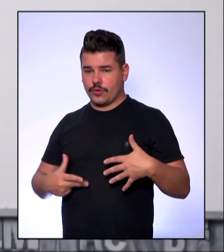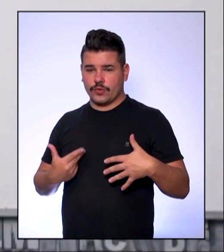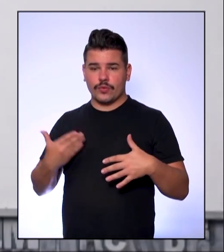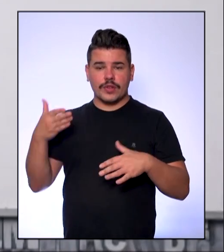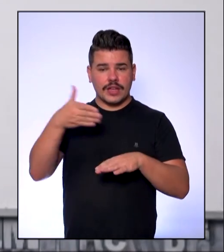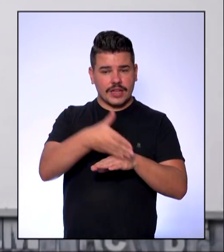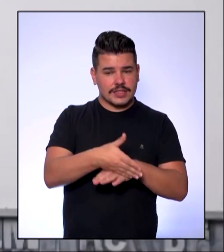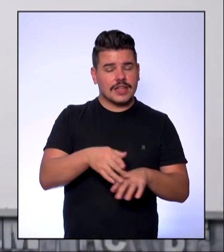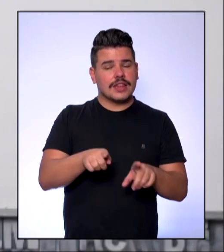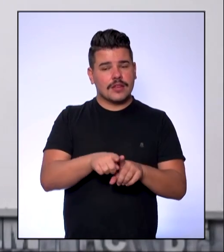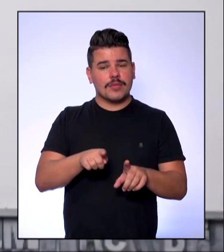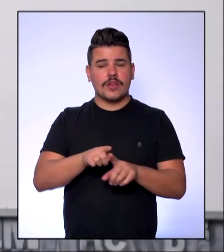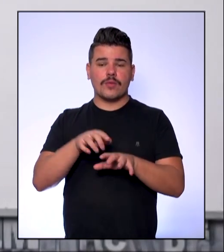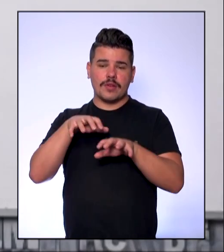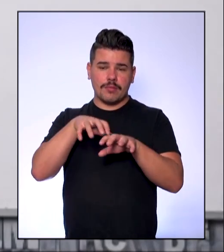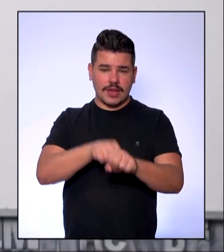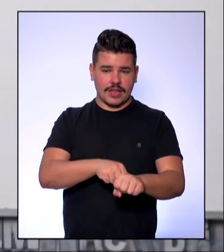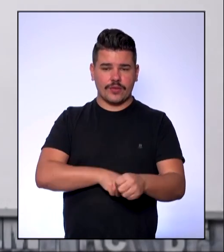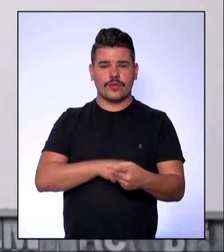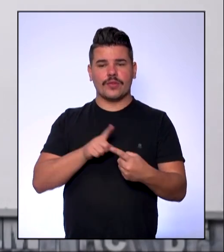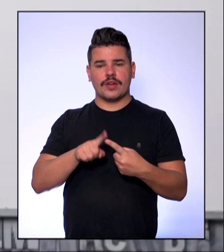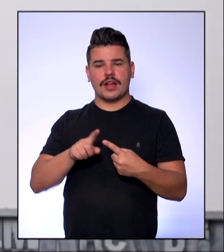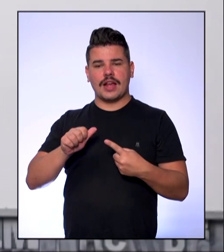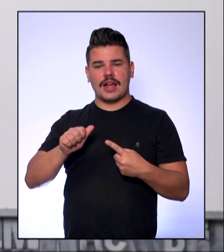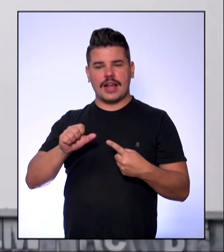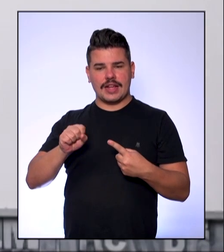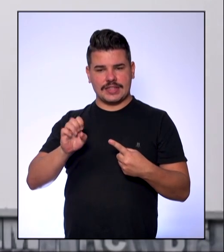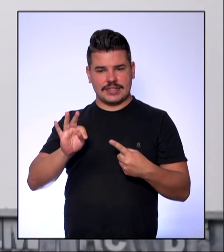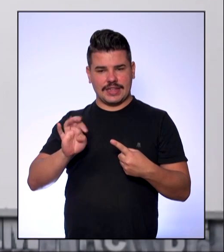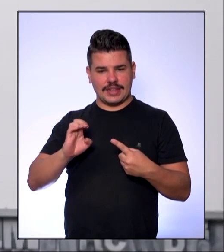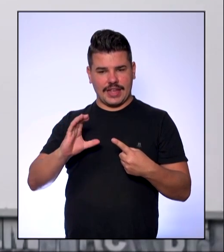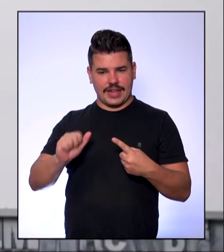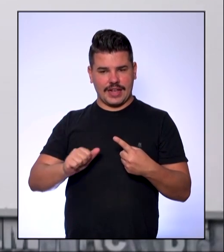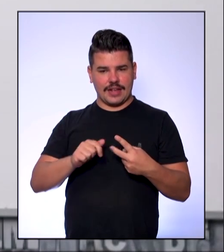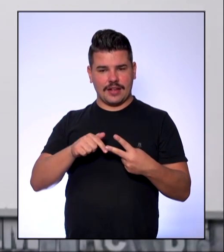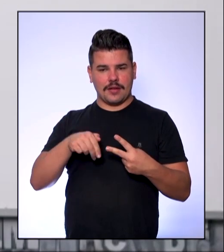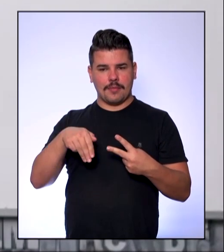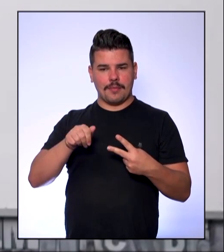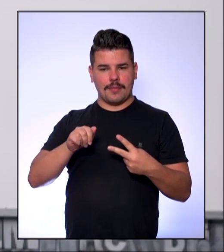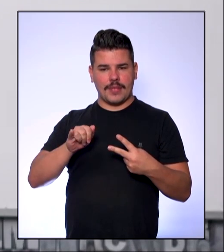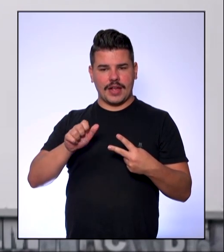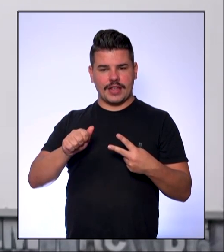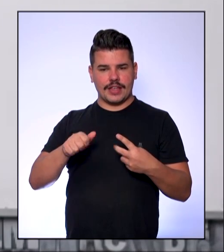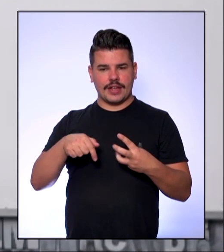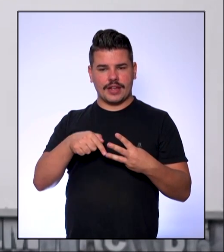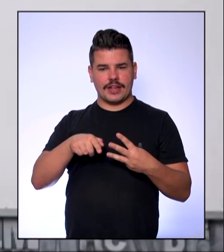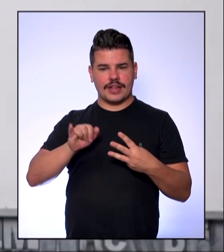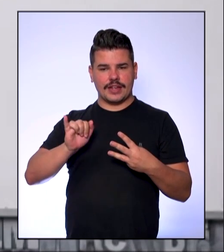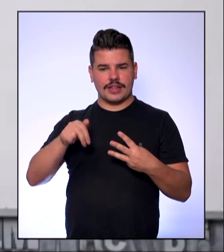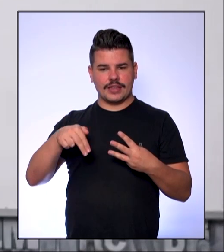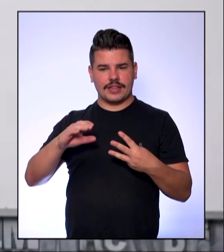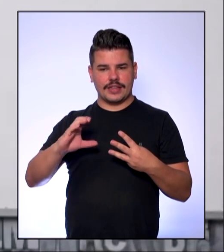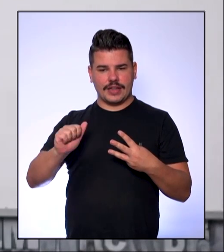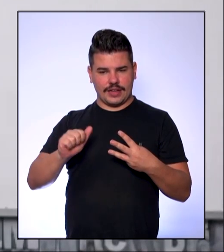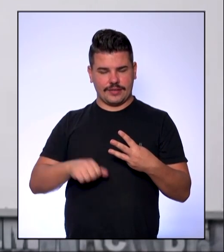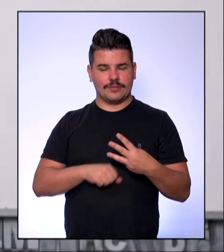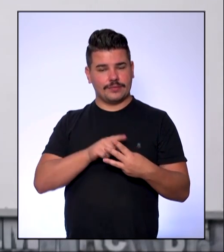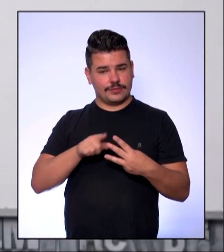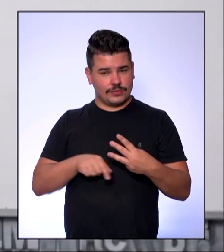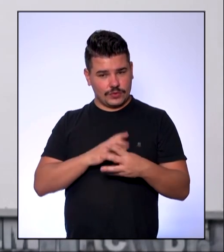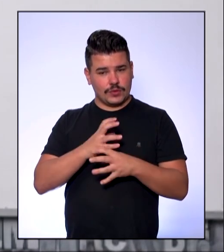da formação do Império Azteca, Maia e Inca, esta organização sistêmica, e nós fizemos uma